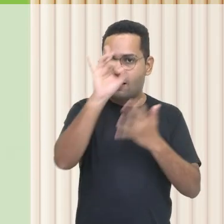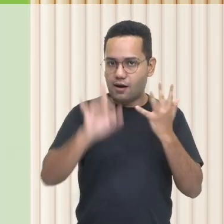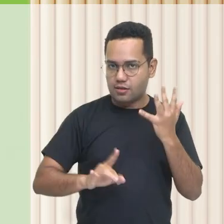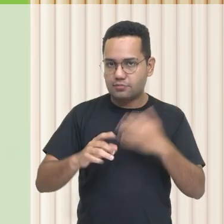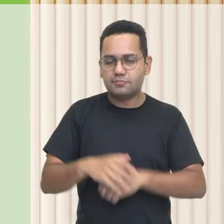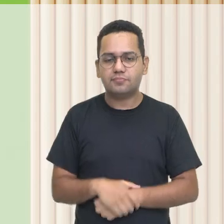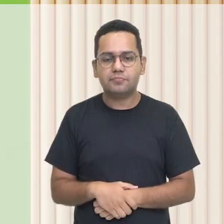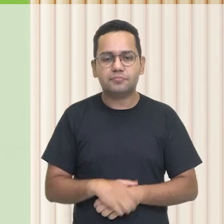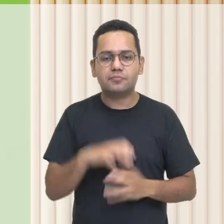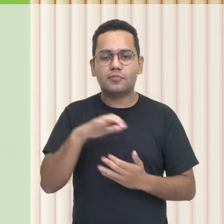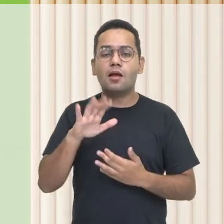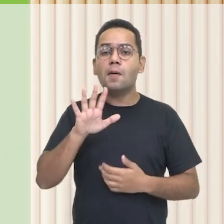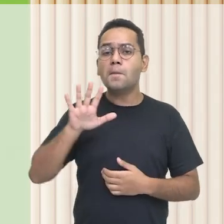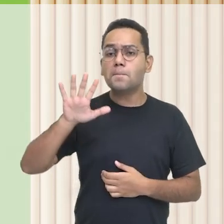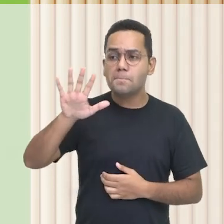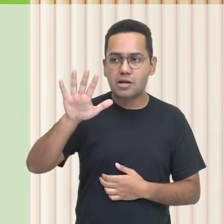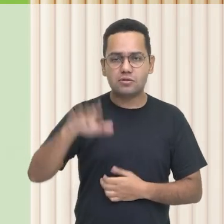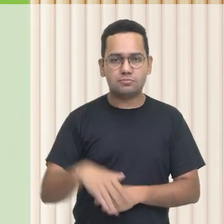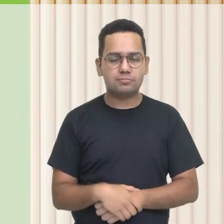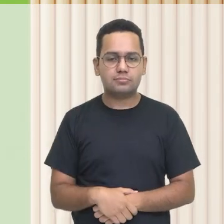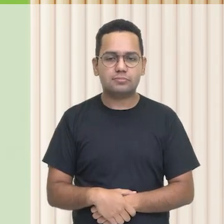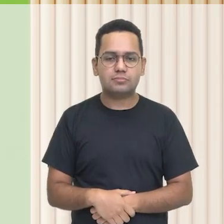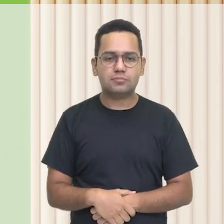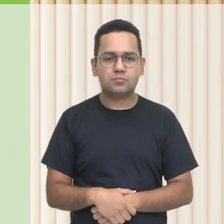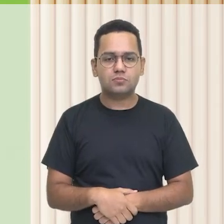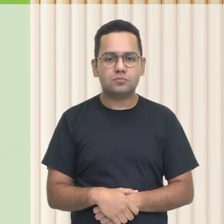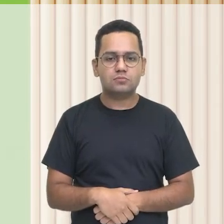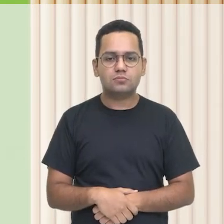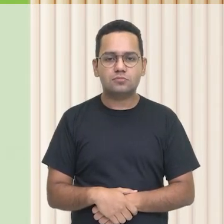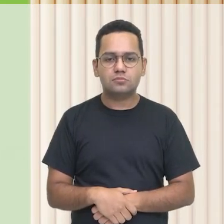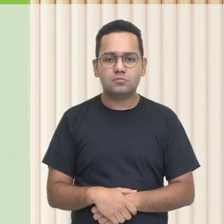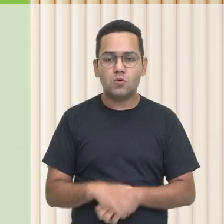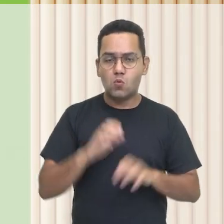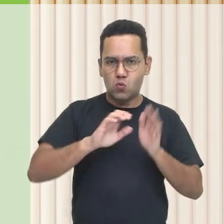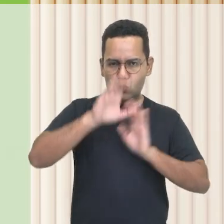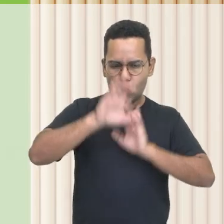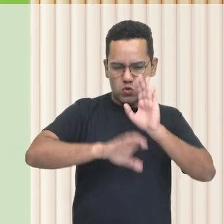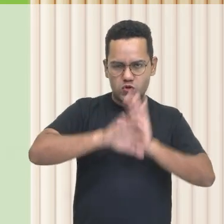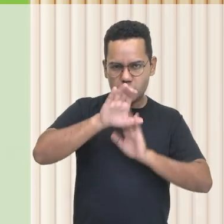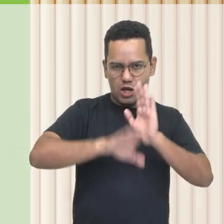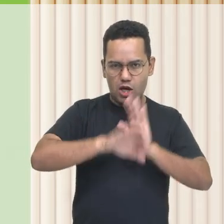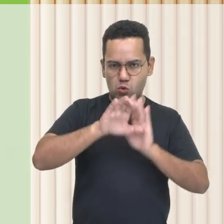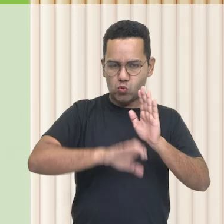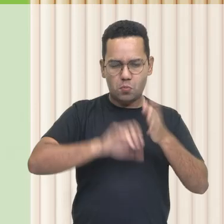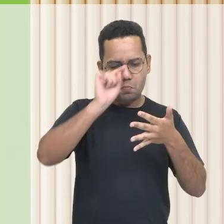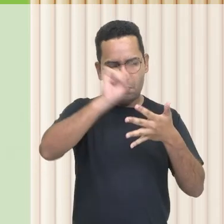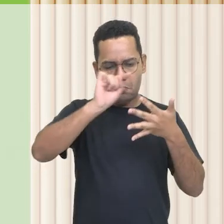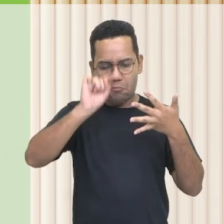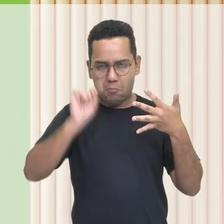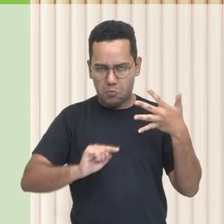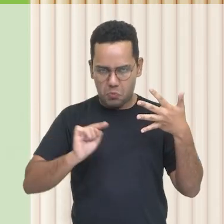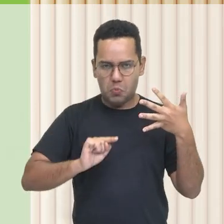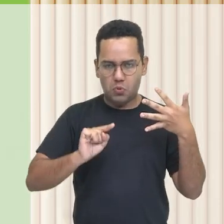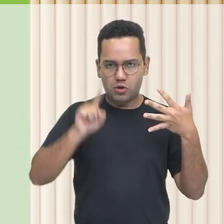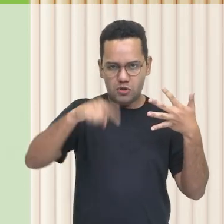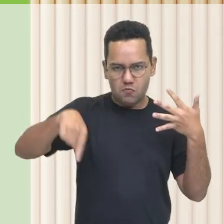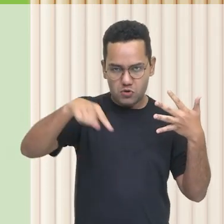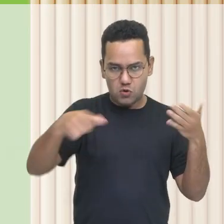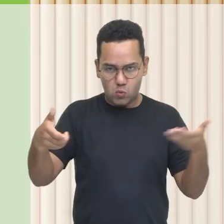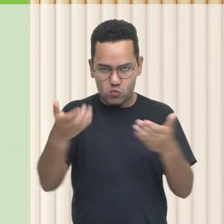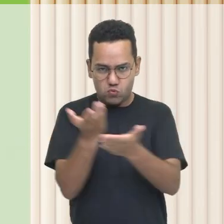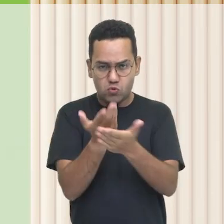conceitos todos que nós vamos apresentar eles precisam ser dados né precisam ser